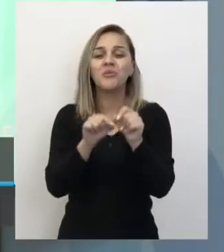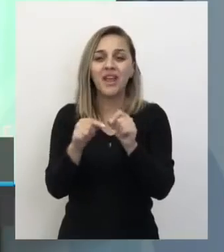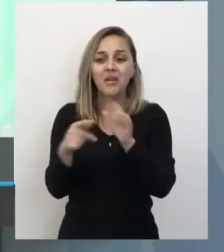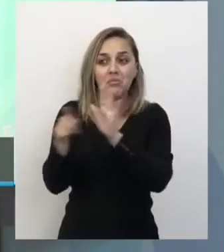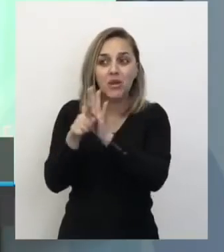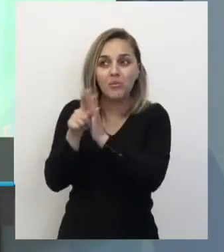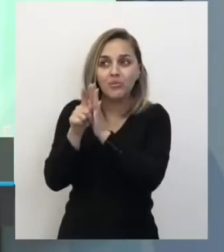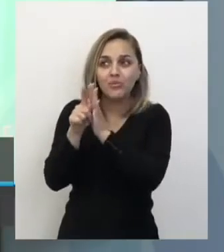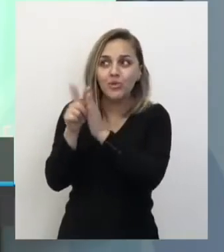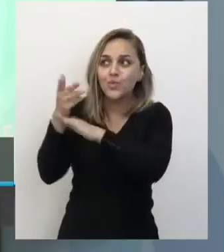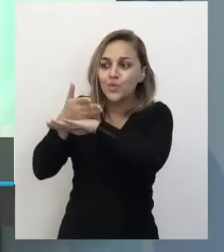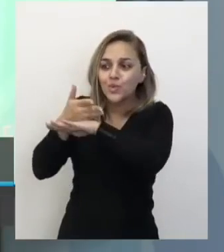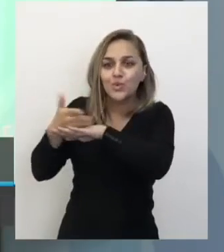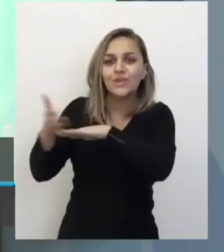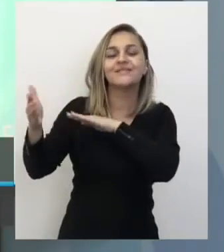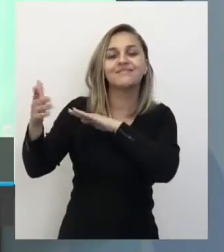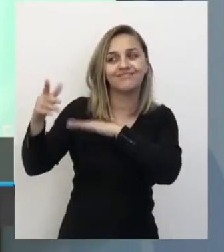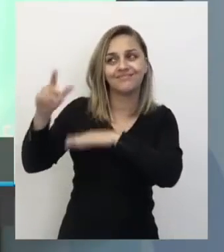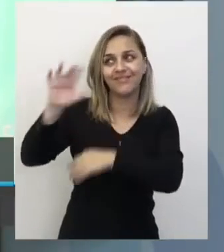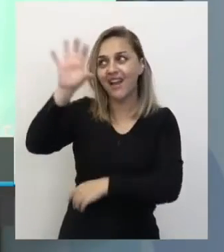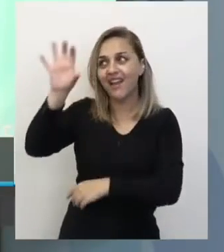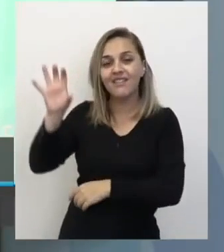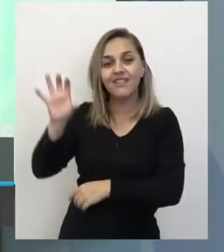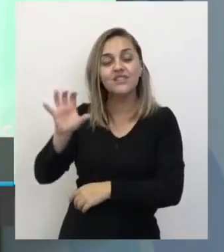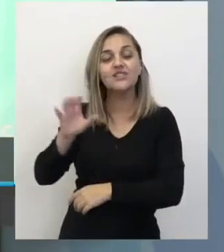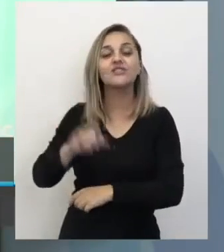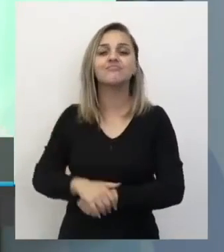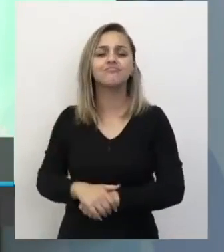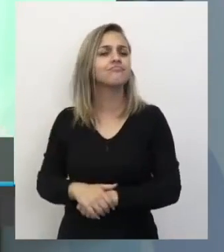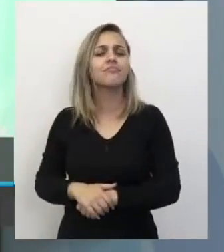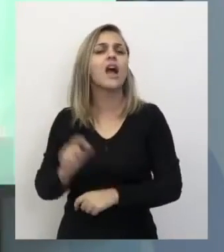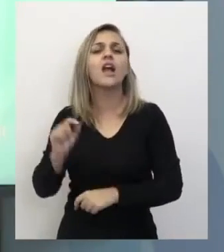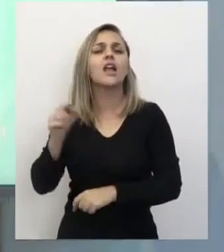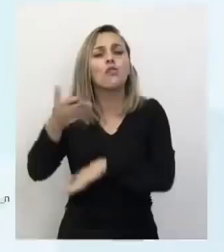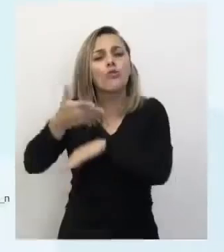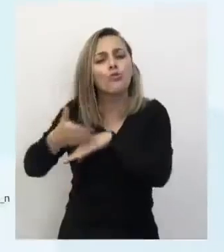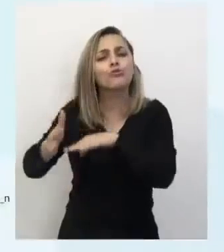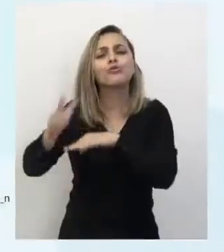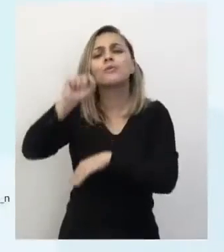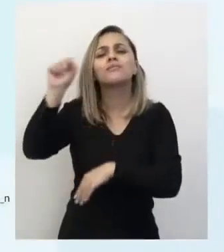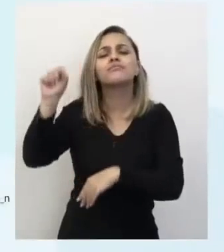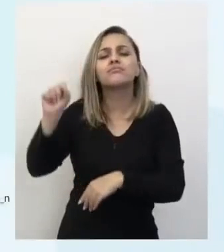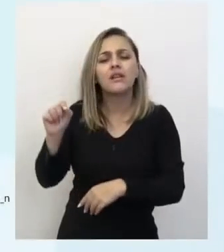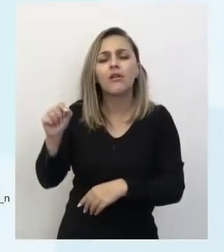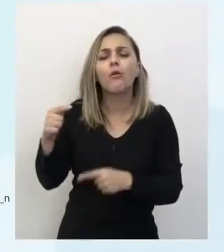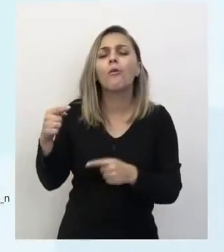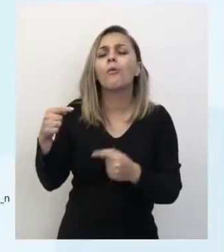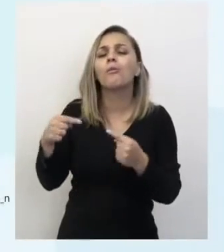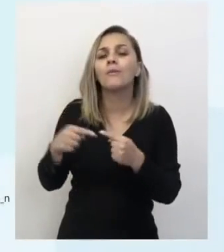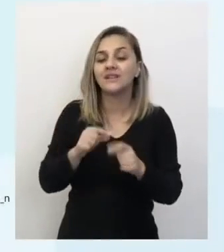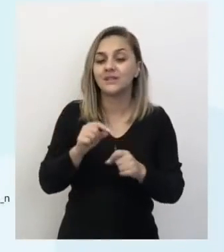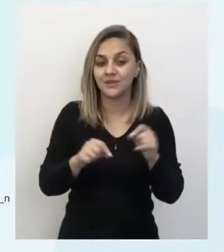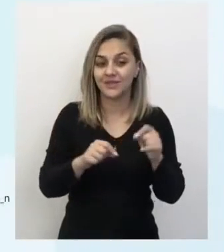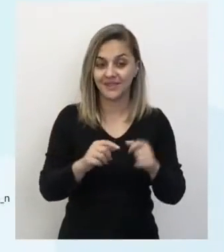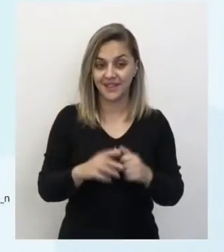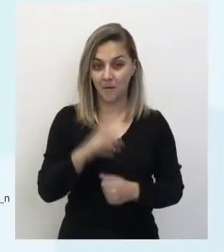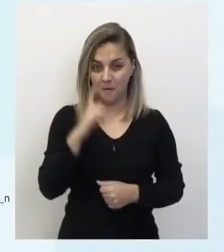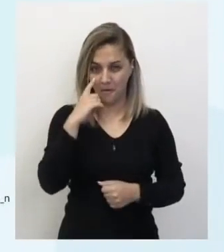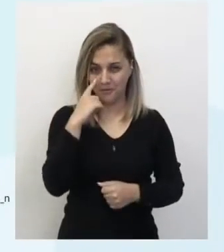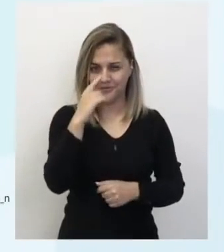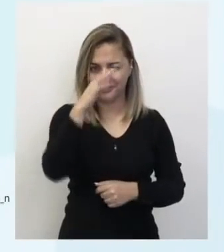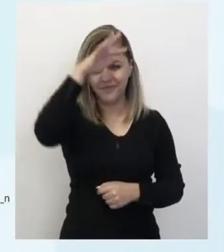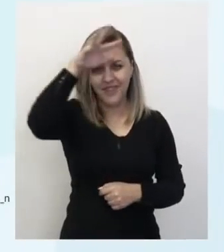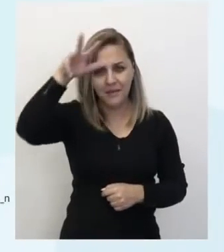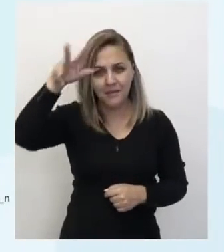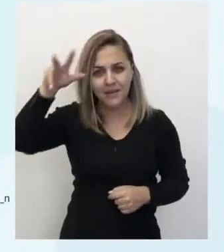região. E essa oferta da região deve estar ligado a quê? Né? Então, ó, vamos ver aí algumas coisas que são mais típicas aí da Mata Atlântica,